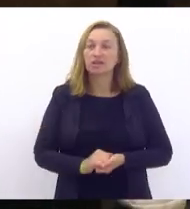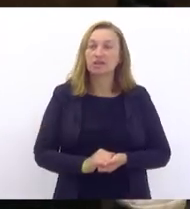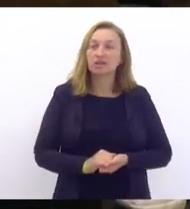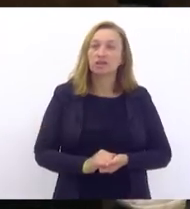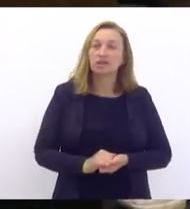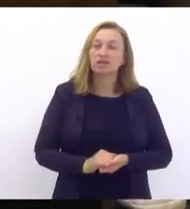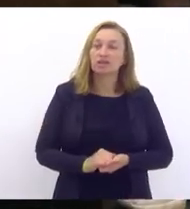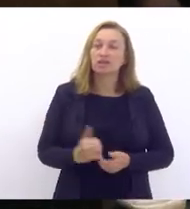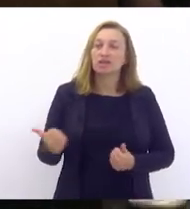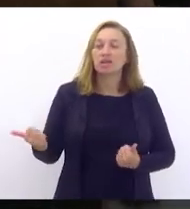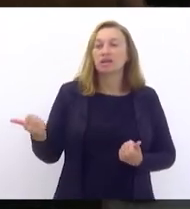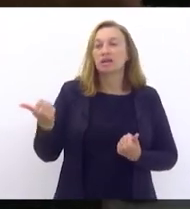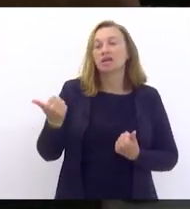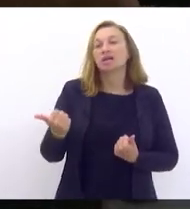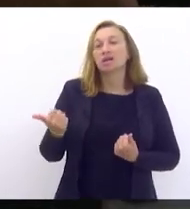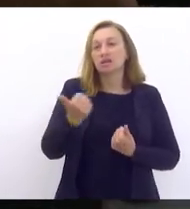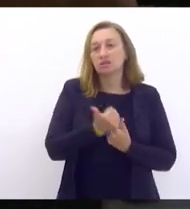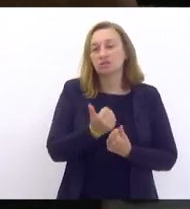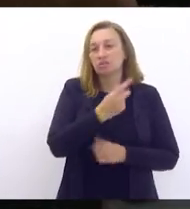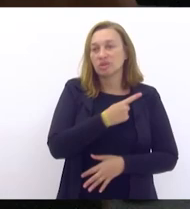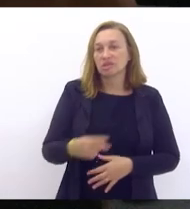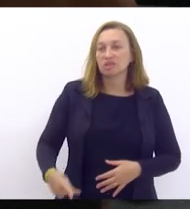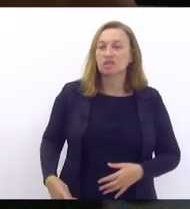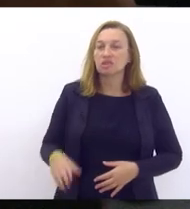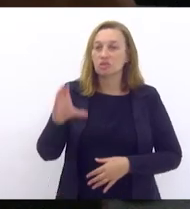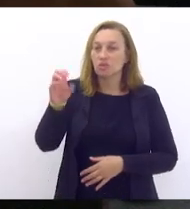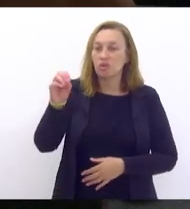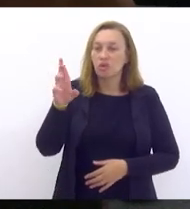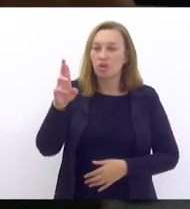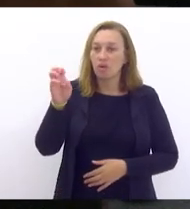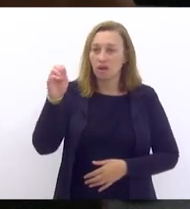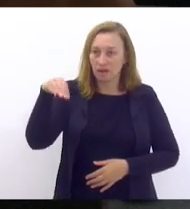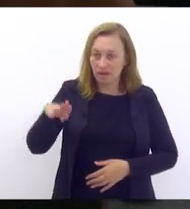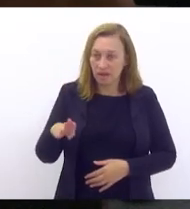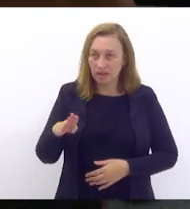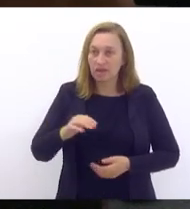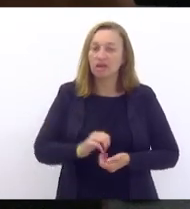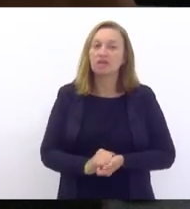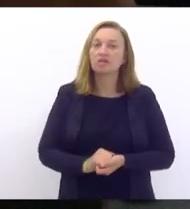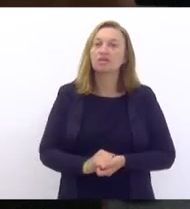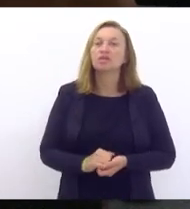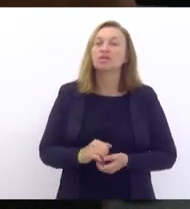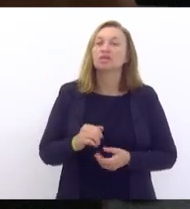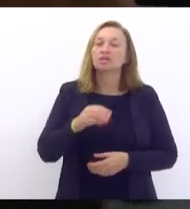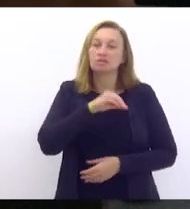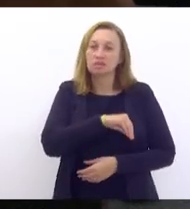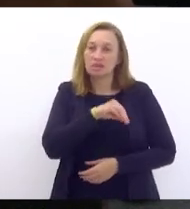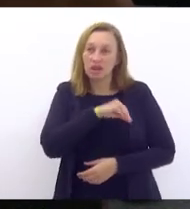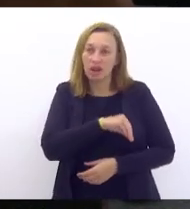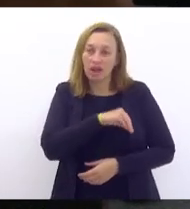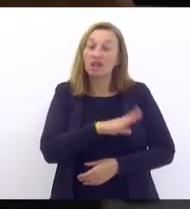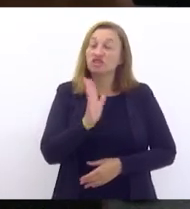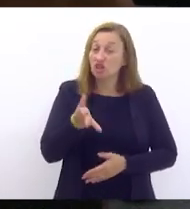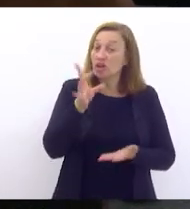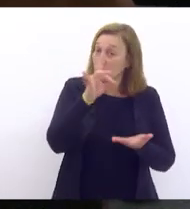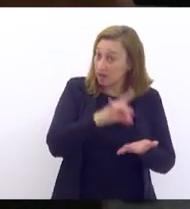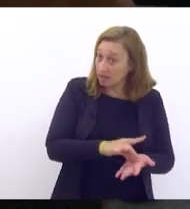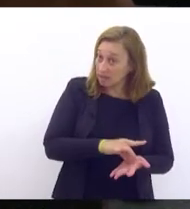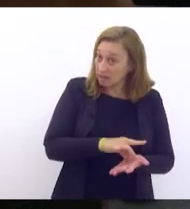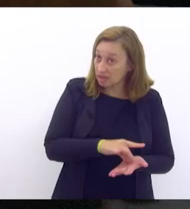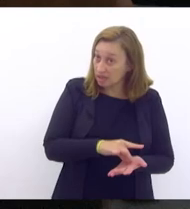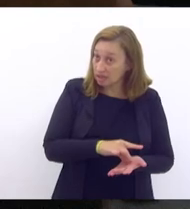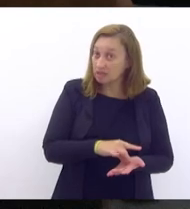assume a presidência do Corém, no sentido da valorização da categoria, do estabelecimento do piso, que já é uma realidade que